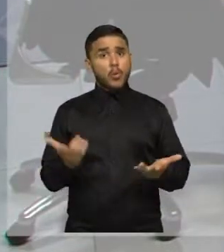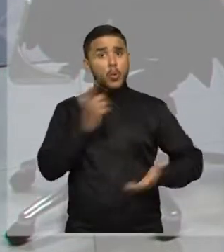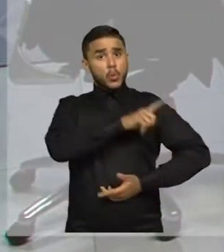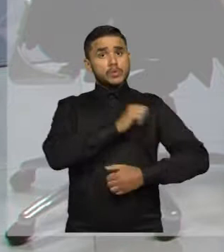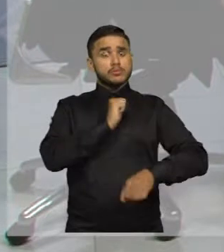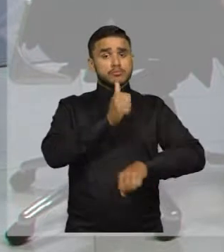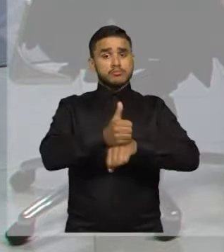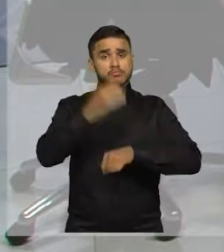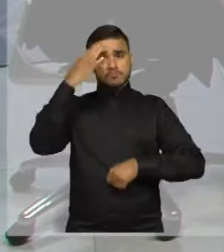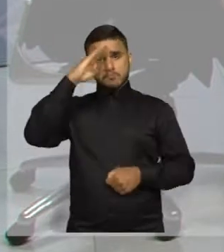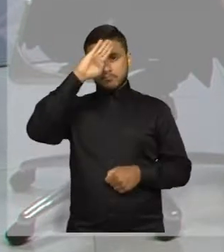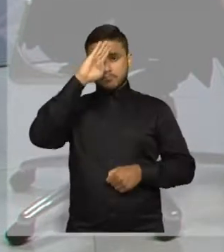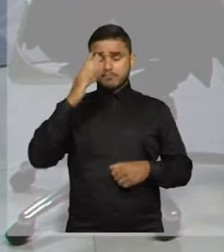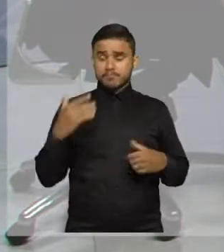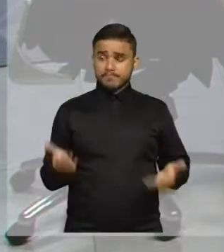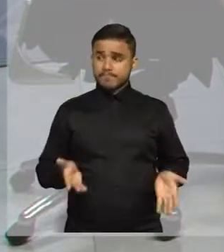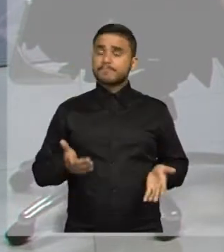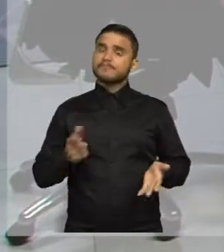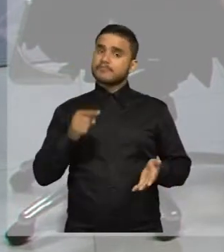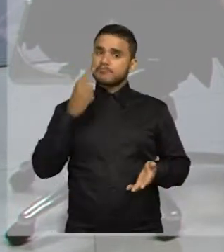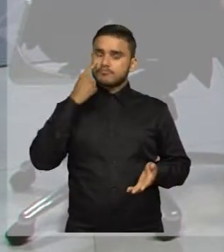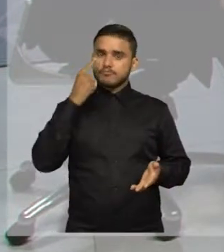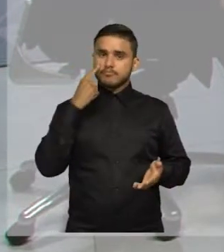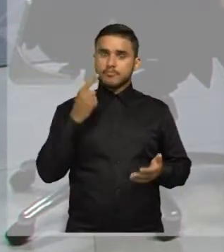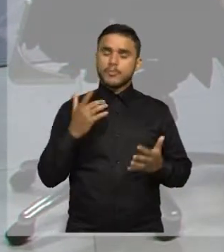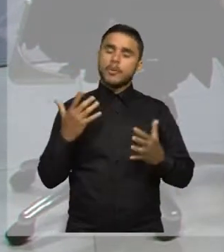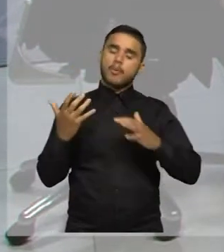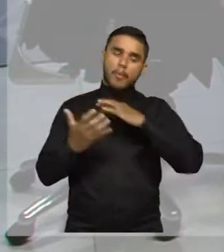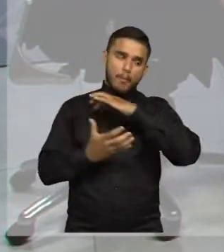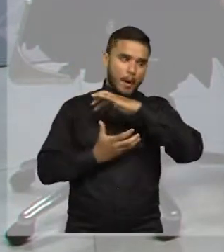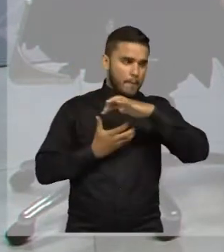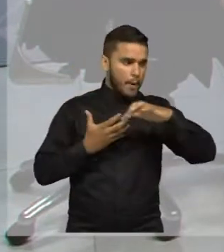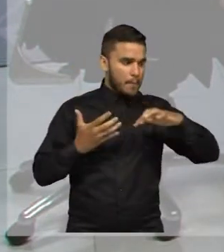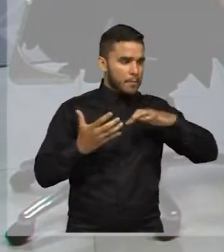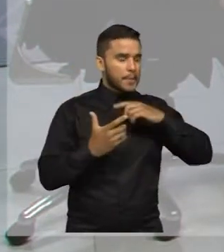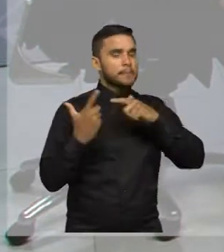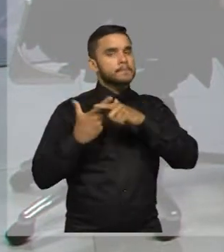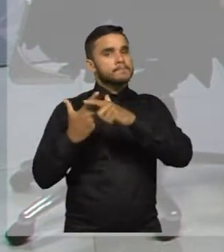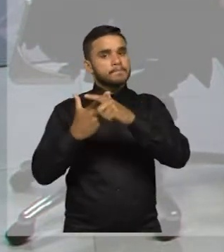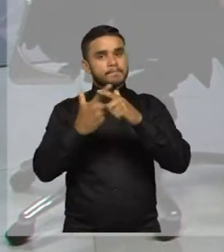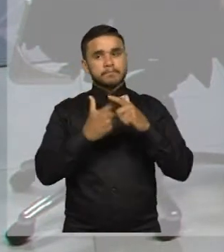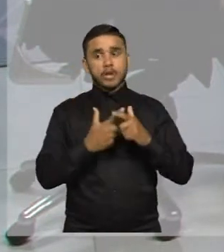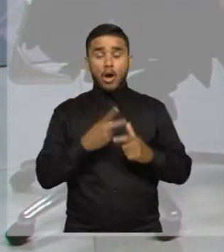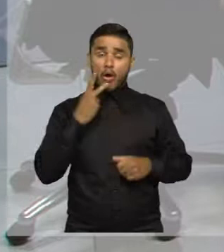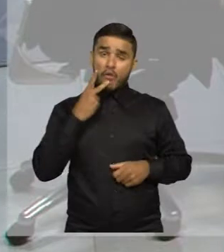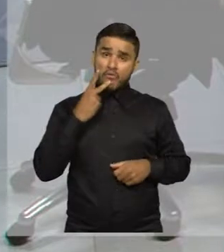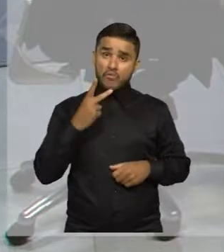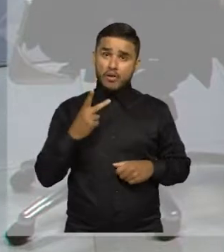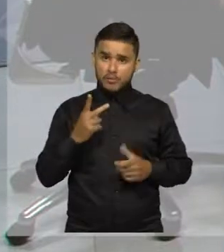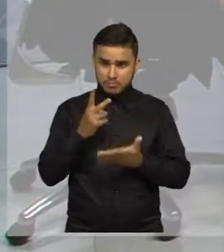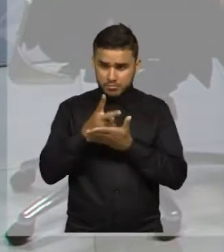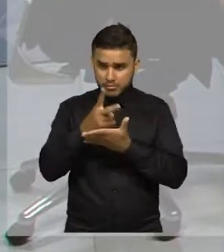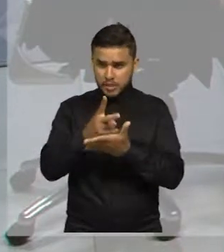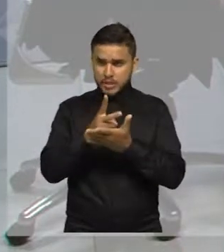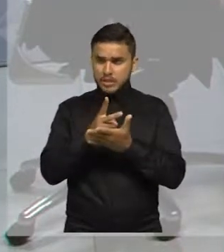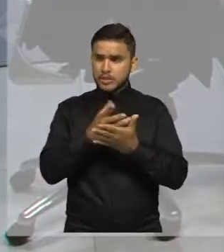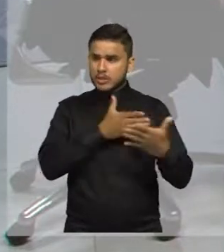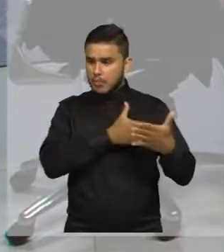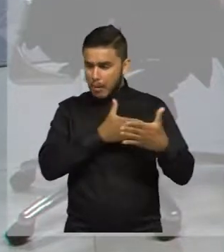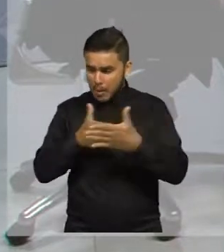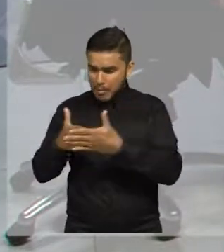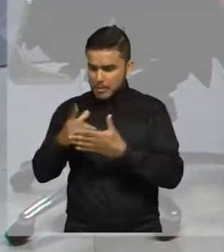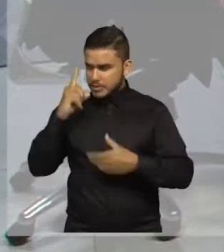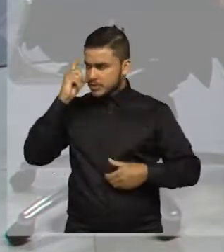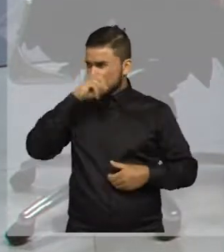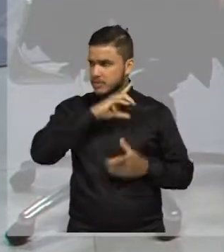para isso, para quebra da ordem institucional, mas vejo muitas turbulências. Agora, não quer dizer que a democracia não vá resistir